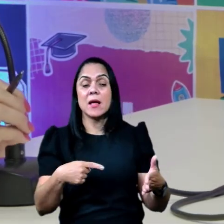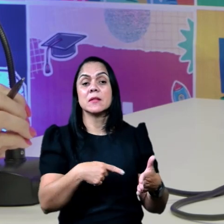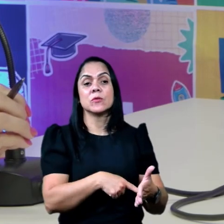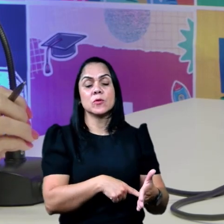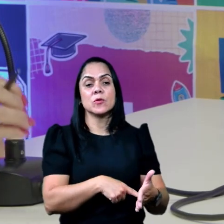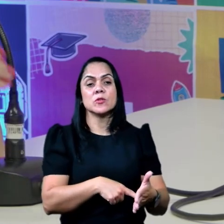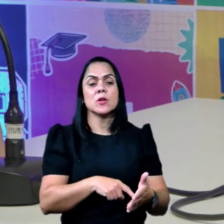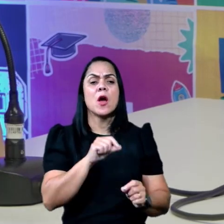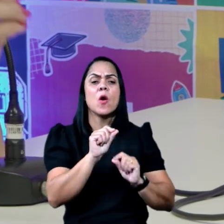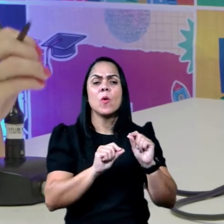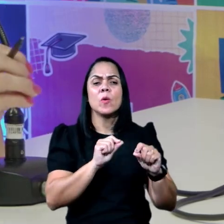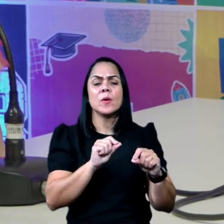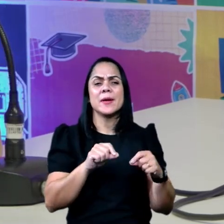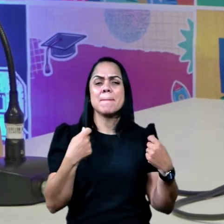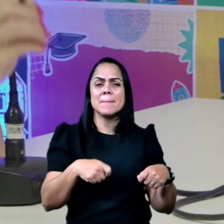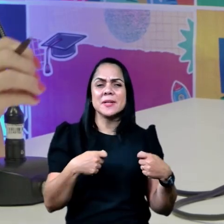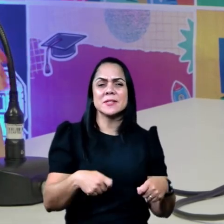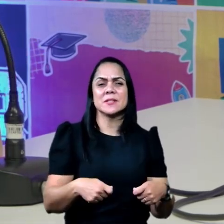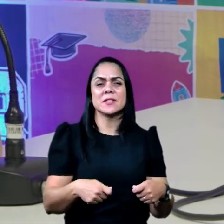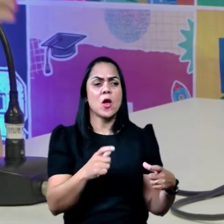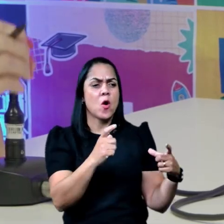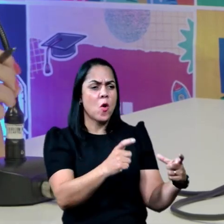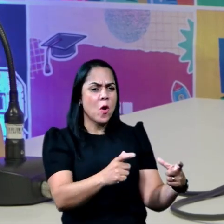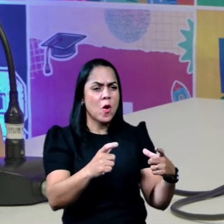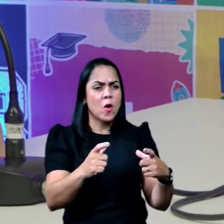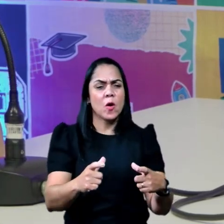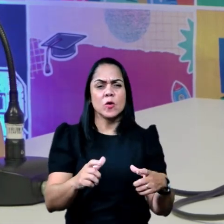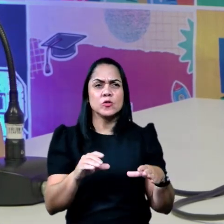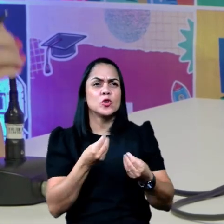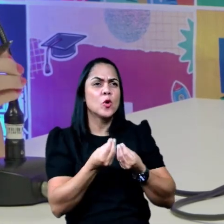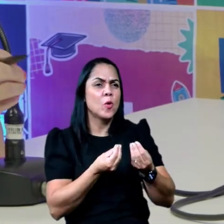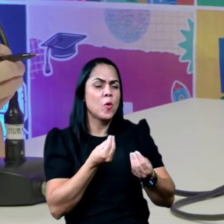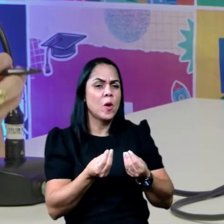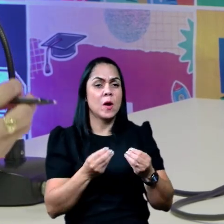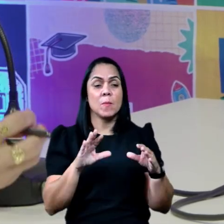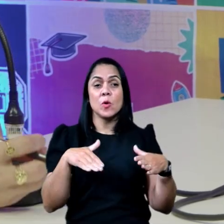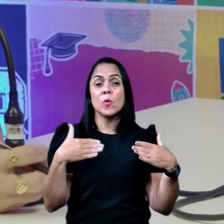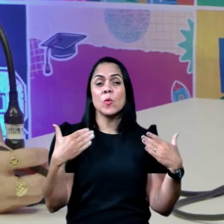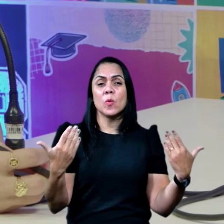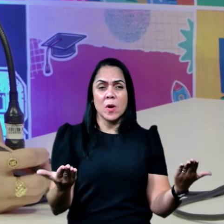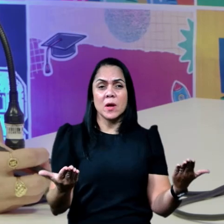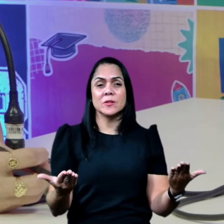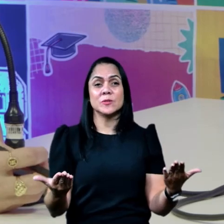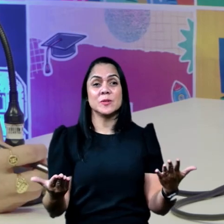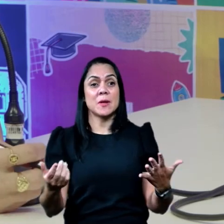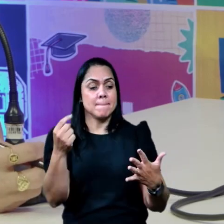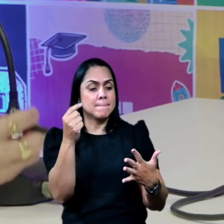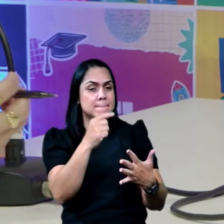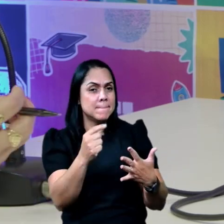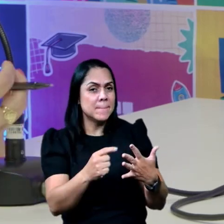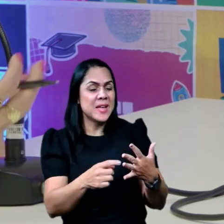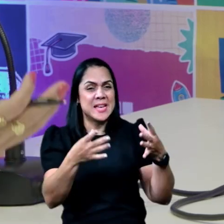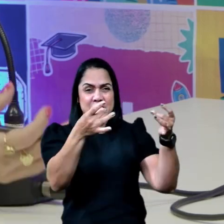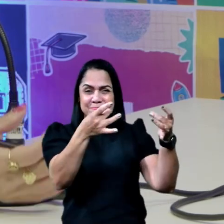nessa denúncia? Então, o onde, o como, quando, né, buscando trazer o máximo de elementos, inclusive